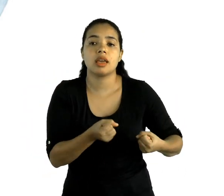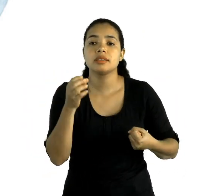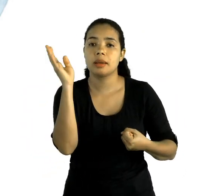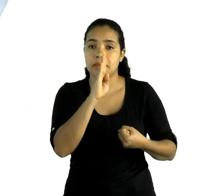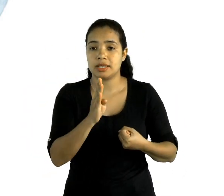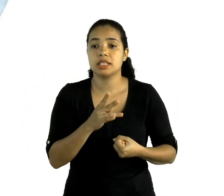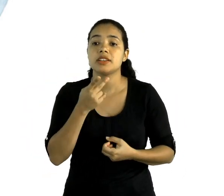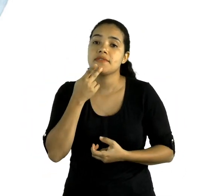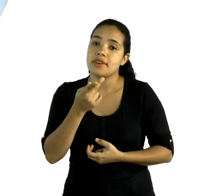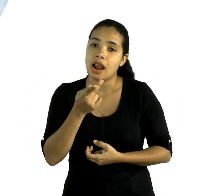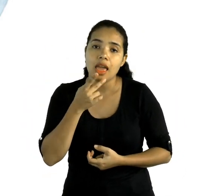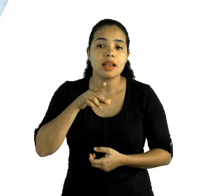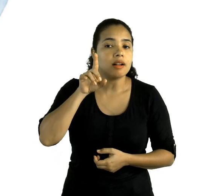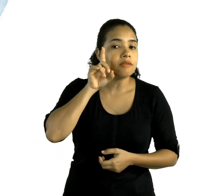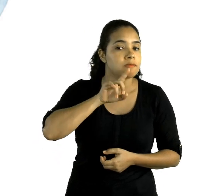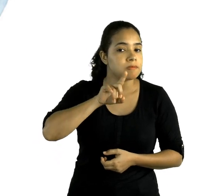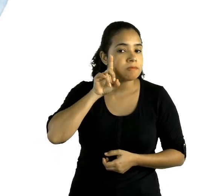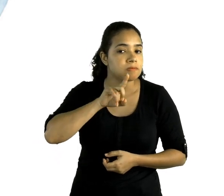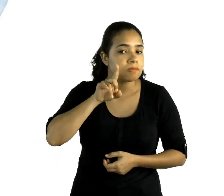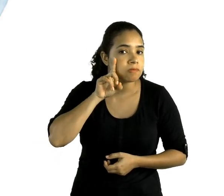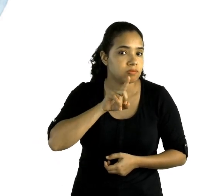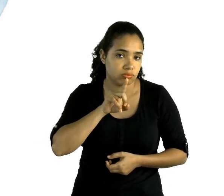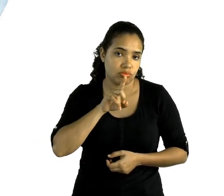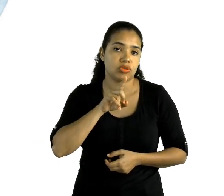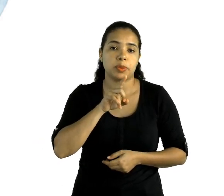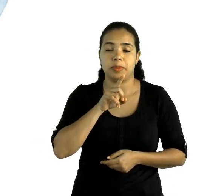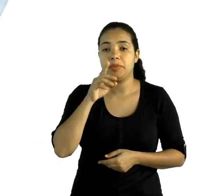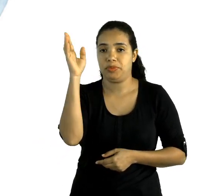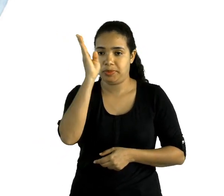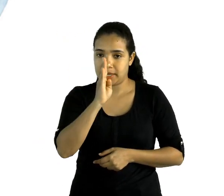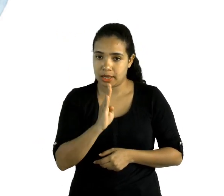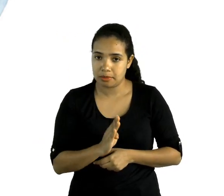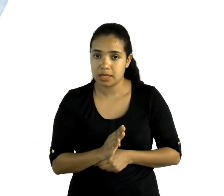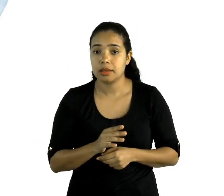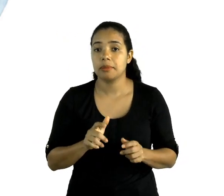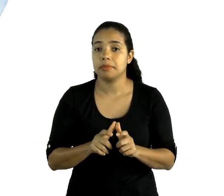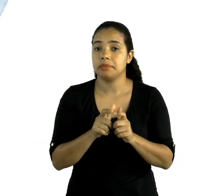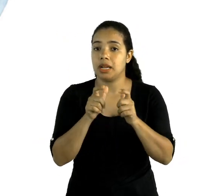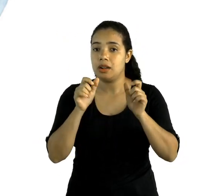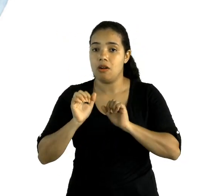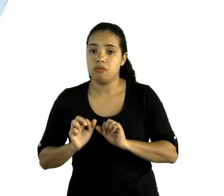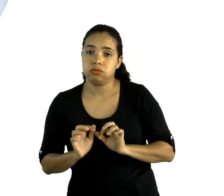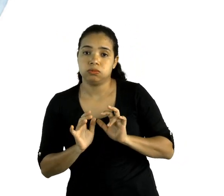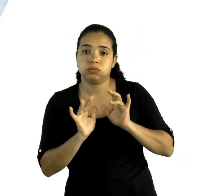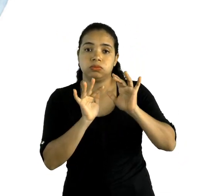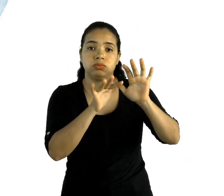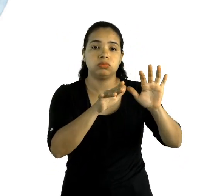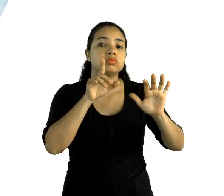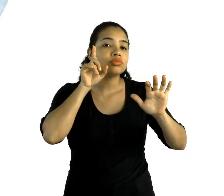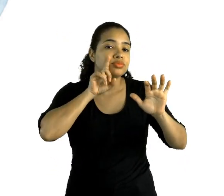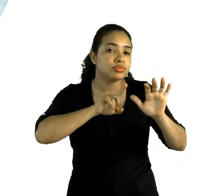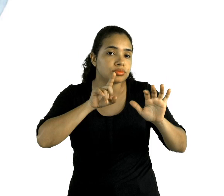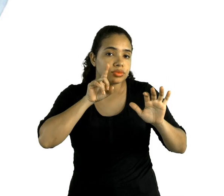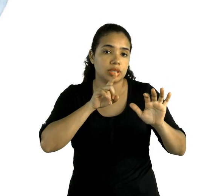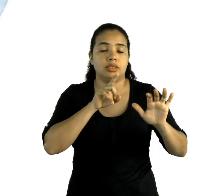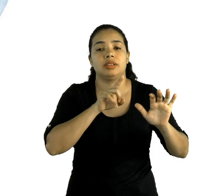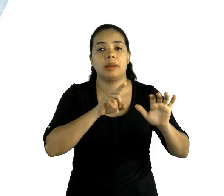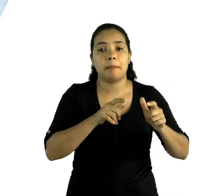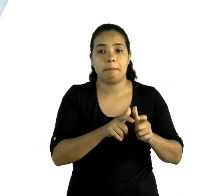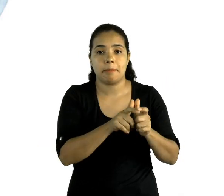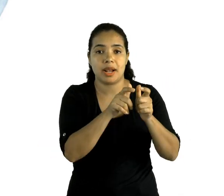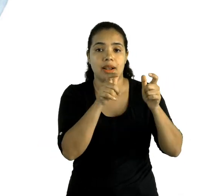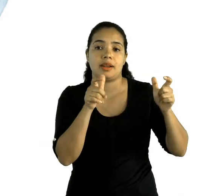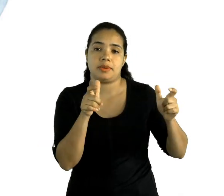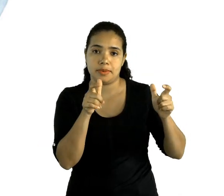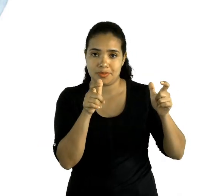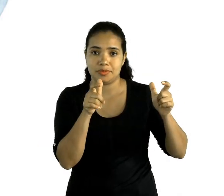os Estados Unidos, os brasileiros, o maior fluxo de brasileiro é exatamente para os Estados